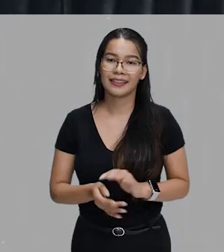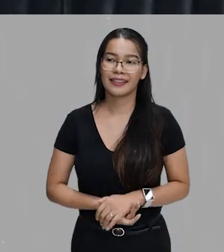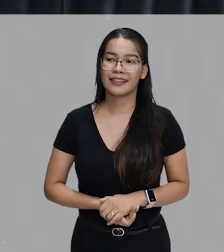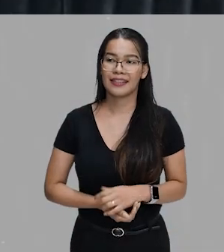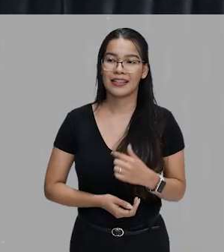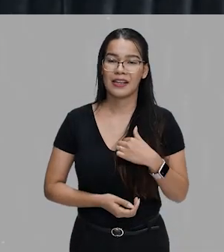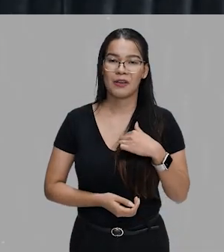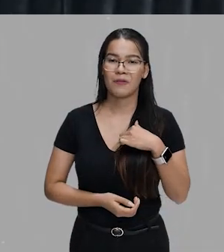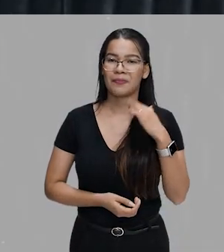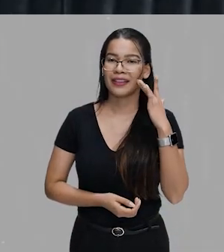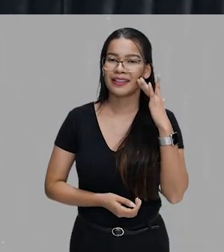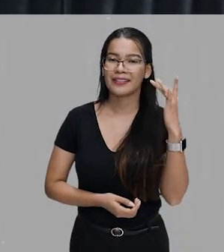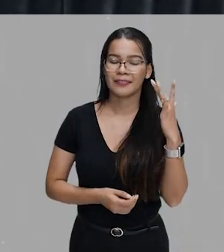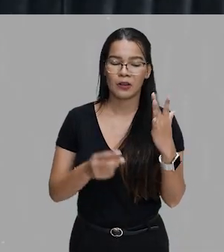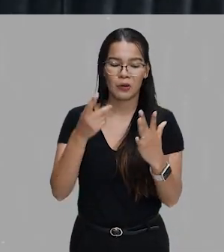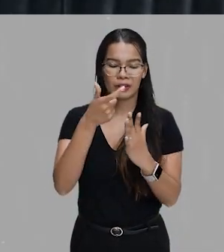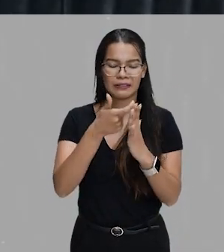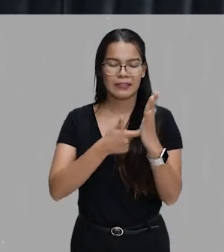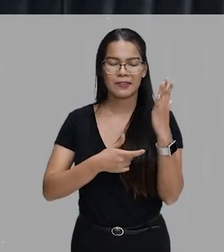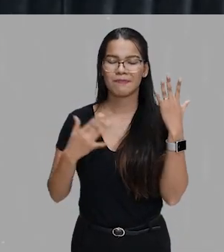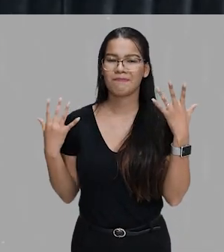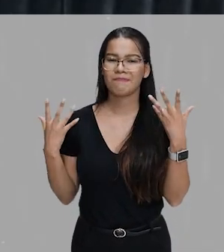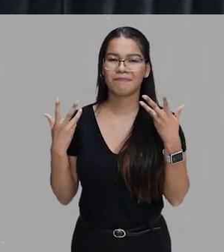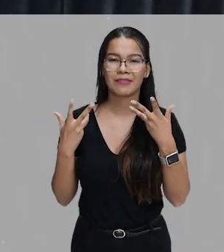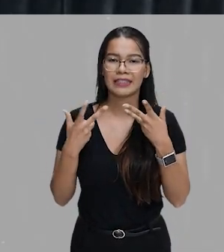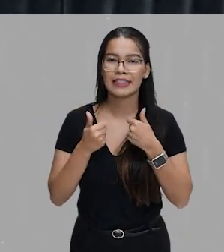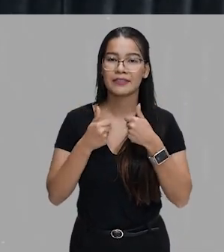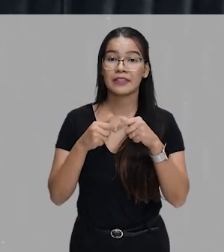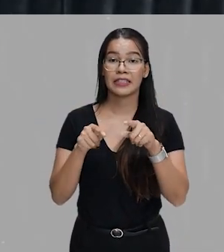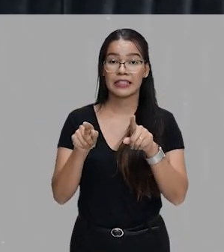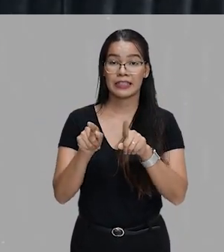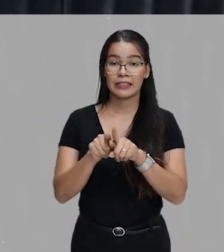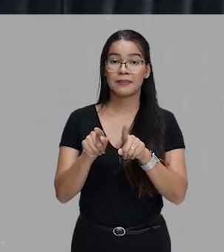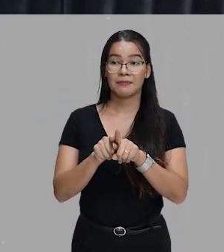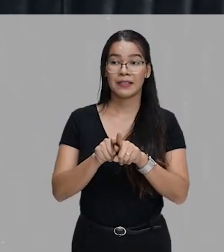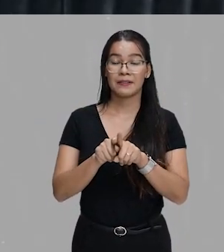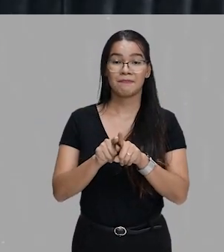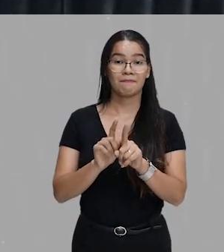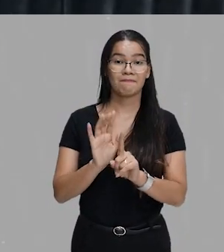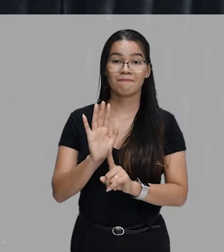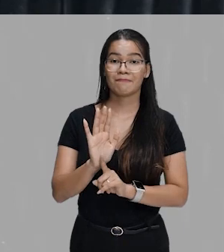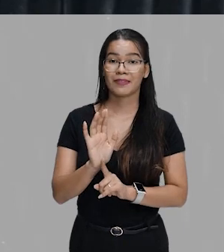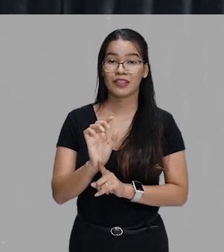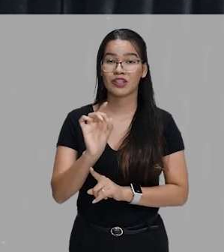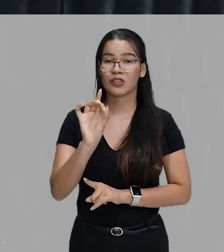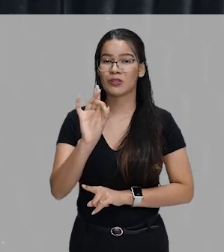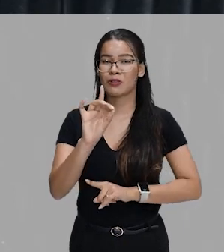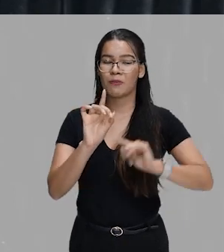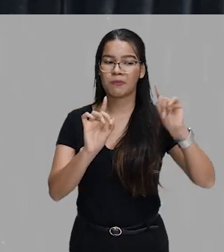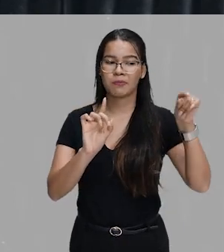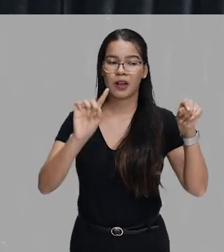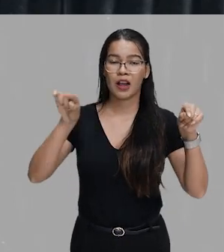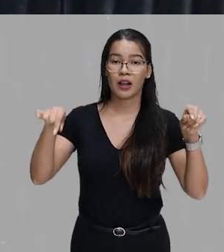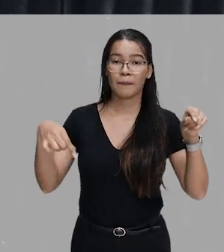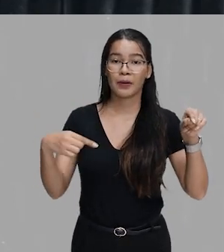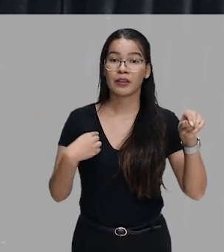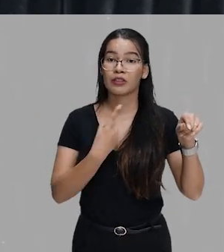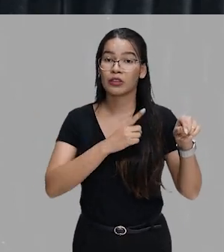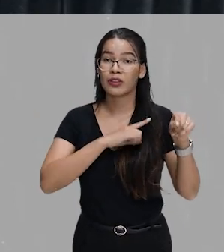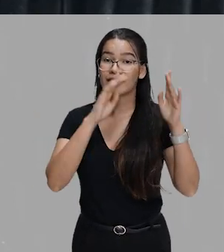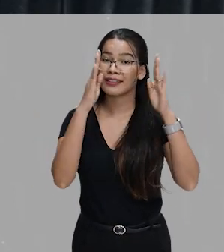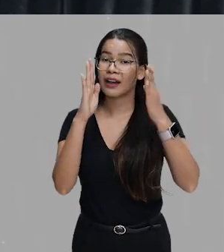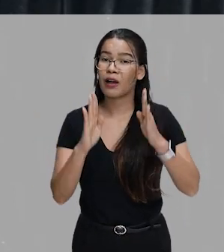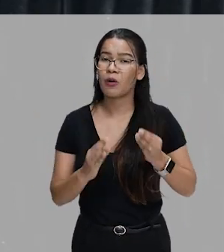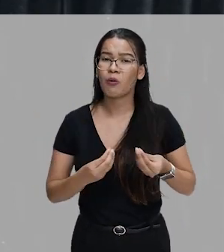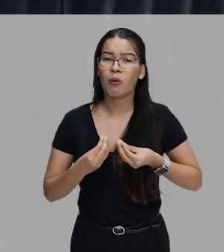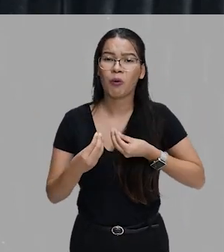Eu achei este texto belíssimo, além de providencial. Vou fazer só um parênteses para a gente analisar um pouquinho como é que anda a